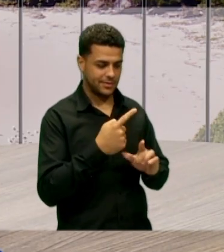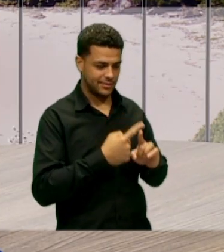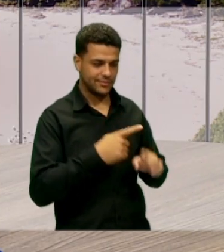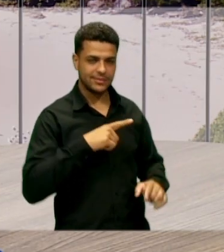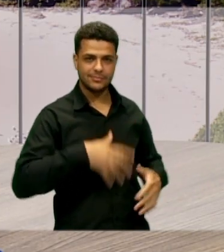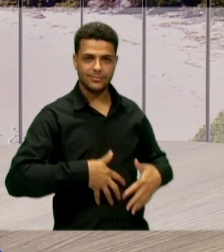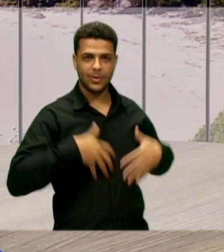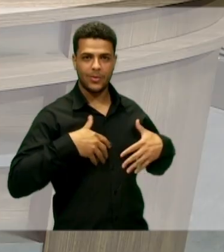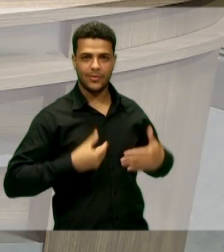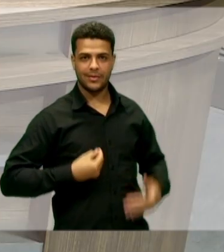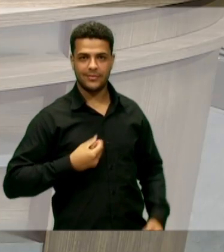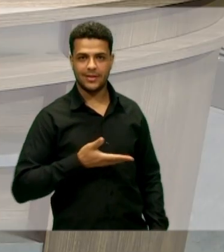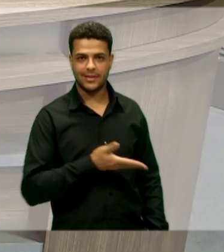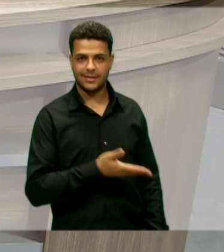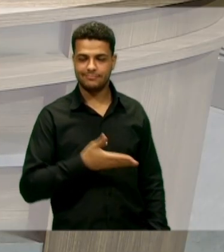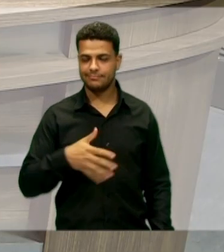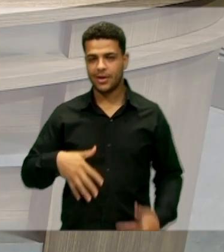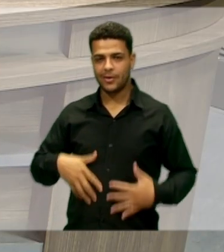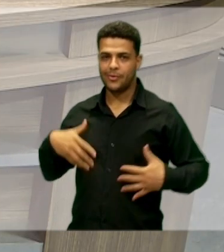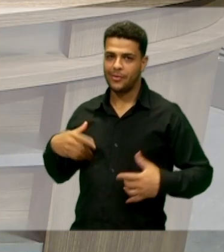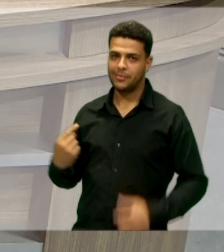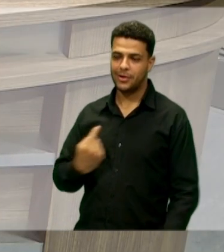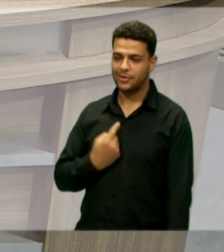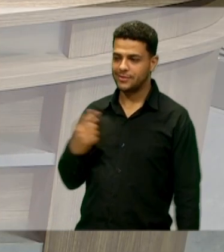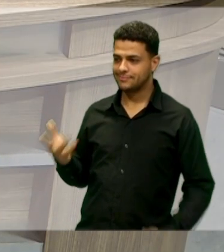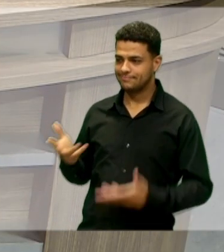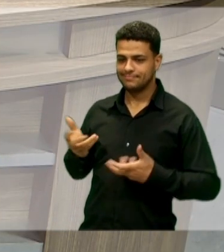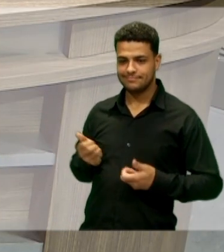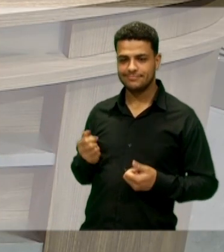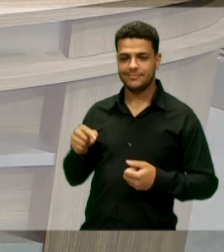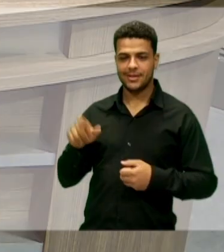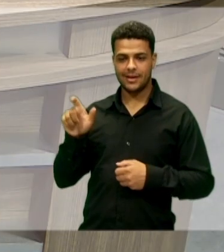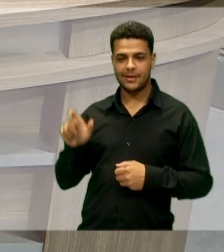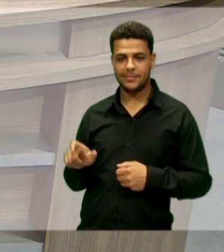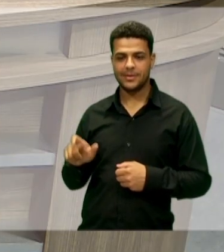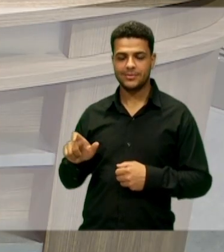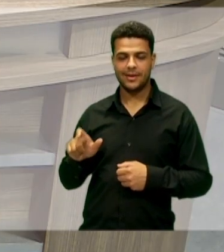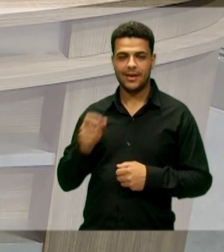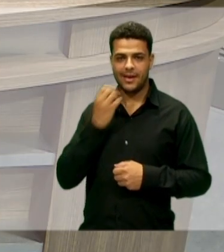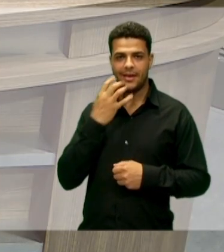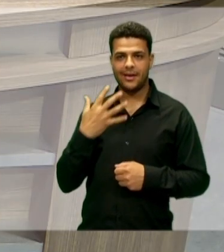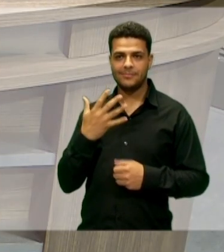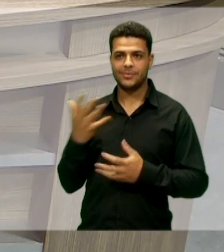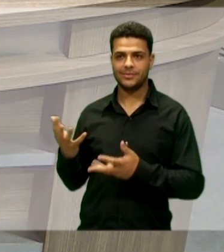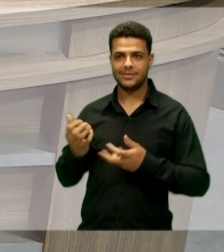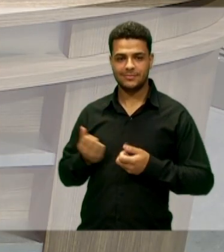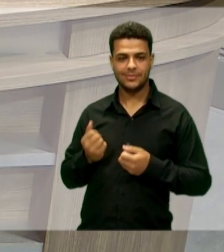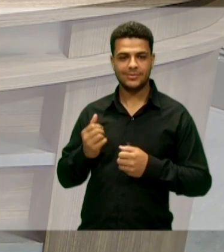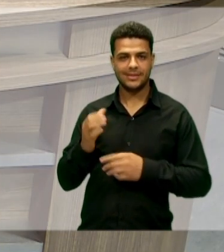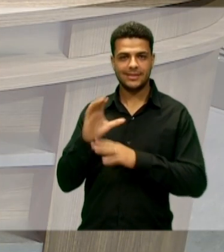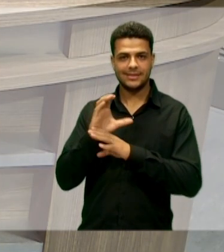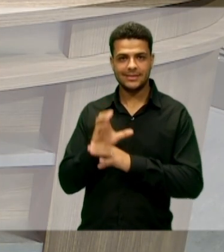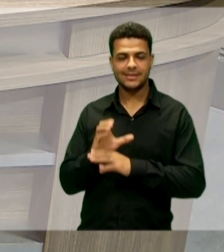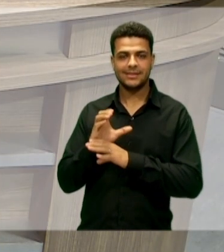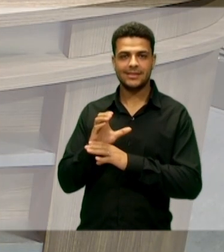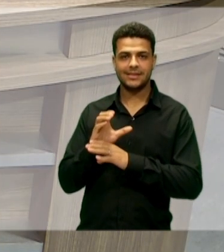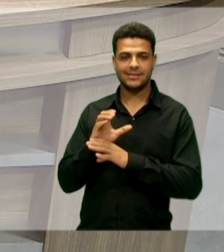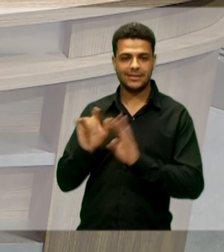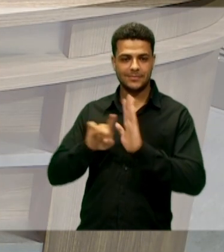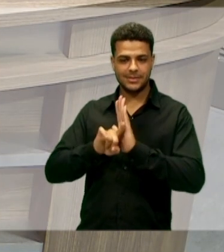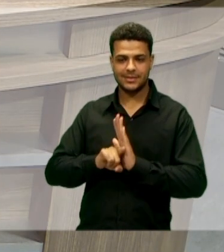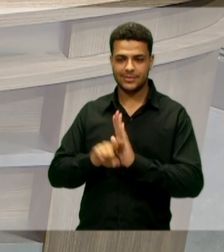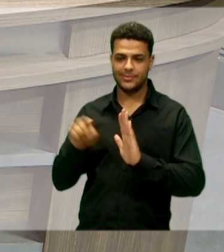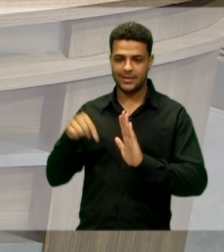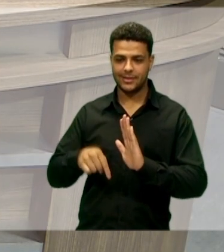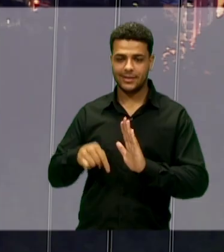uma honra estar aqui. Uma honra para nós lhe receber, É sempre bom receber gente da ciência, pesquisador aqui,